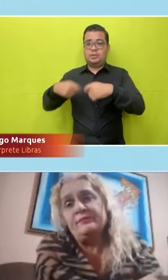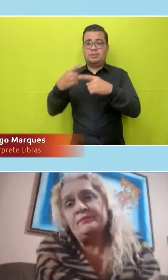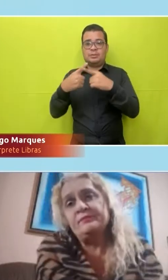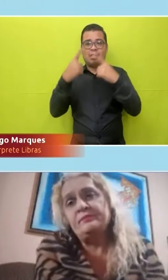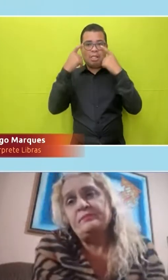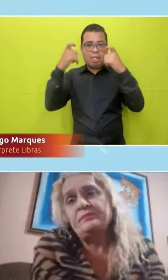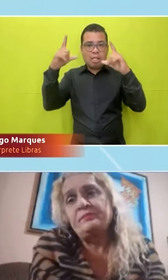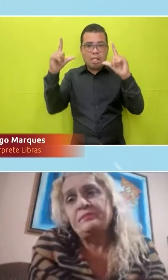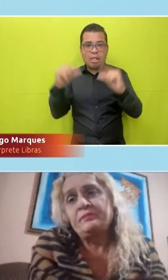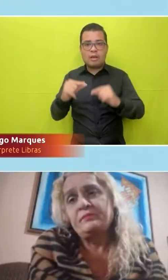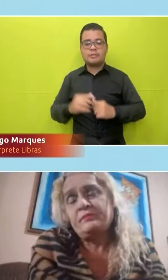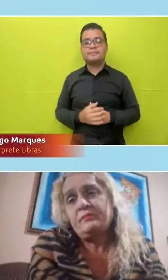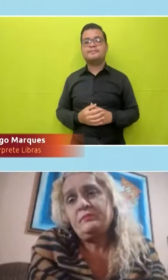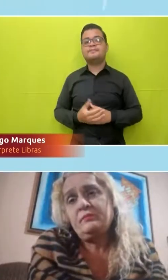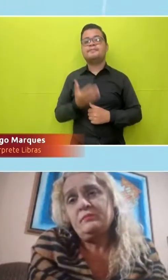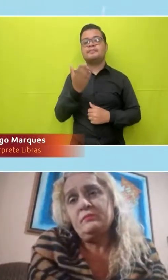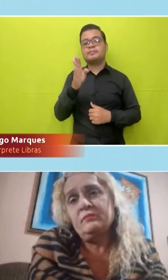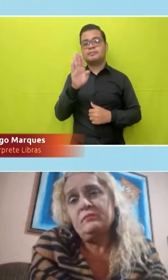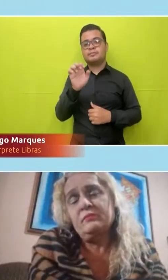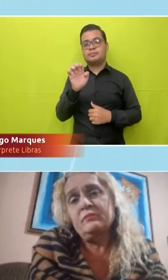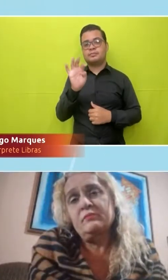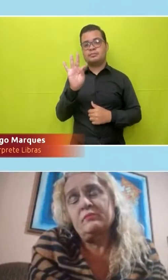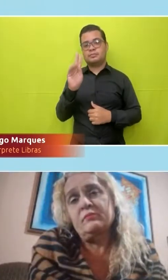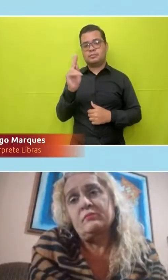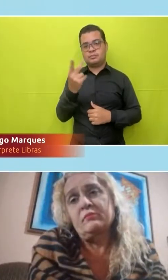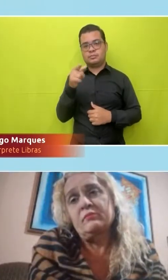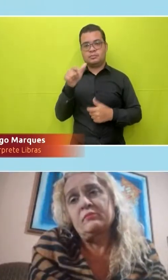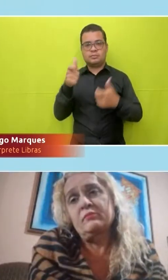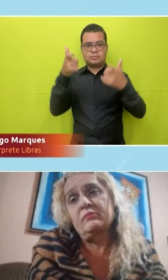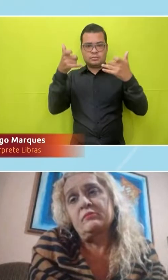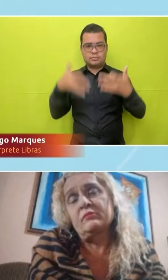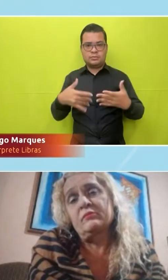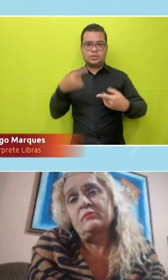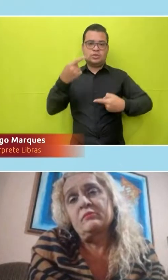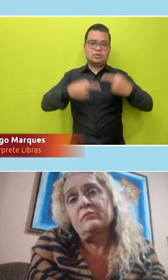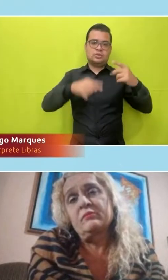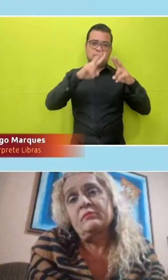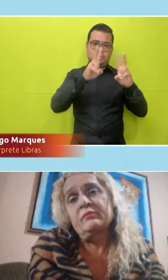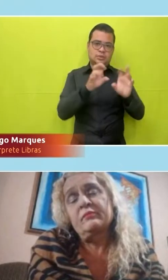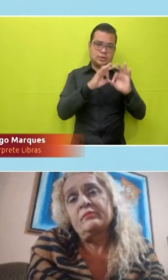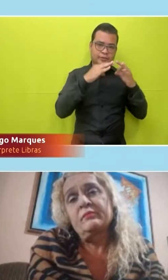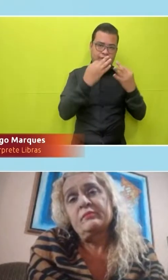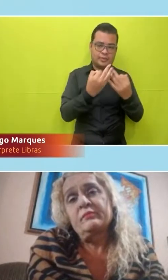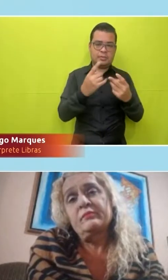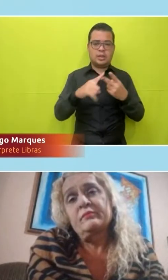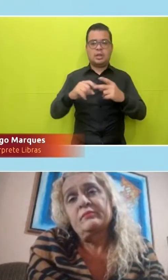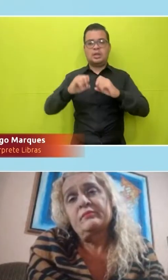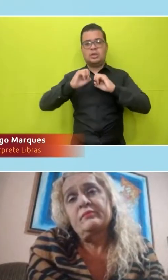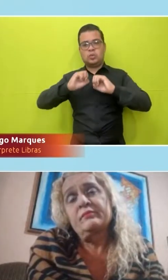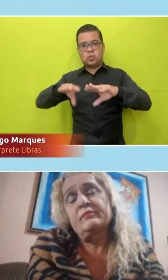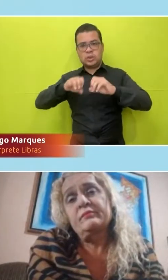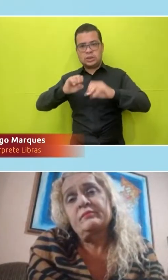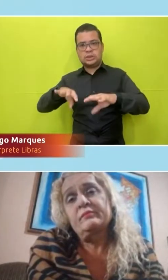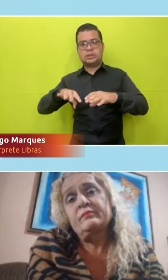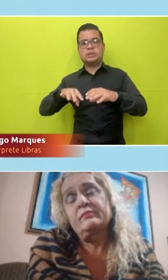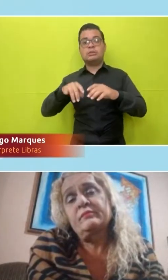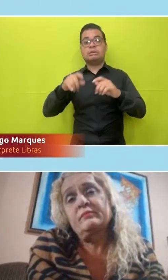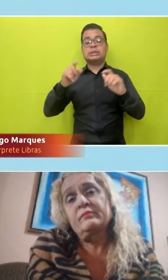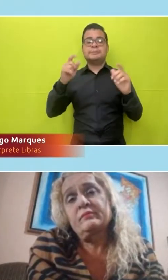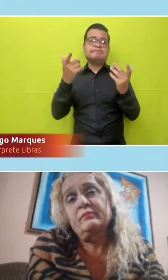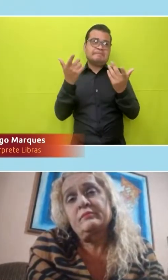violência. Beth, você falou sobre que é necessário discutir sobre família, discutir sobre educação, para que a gente